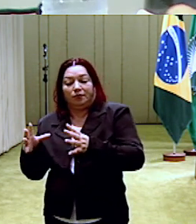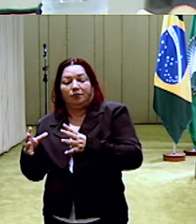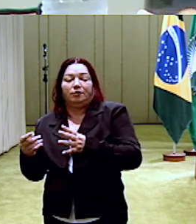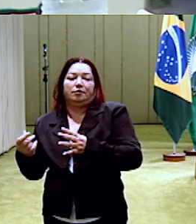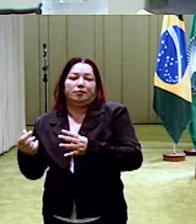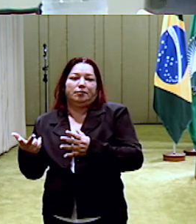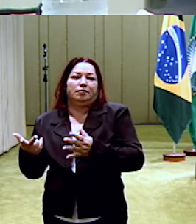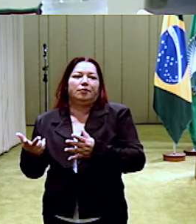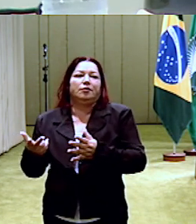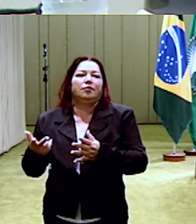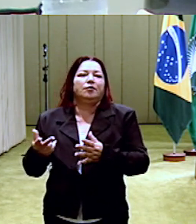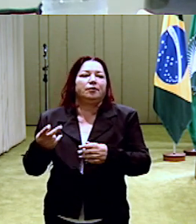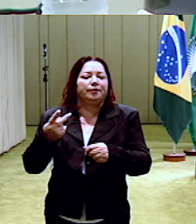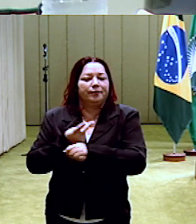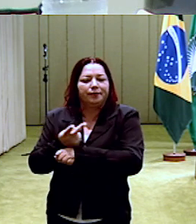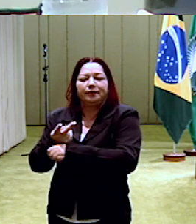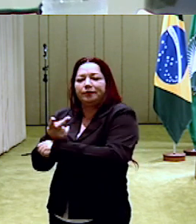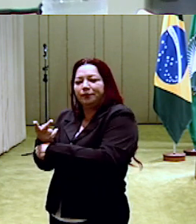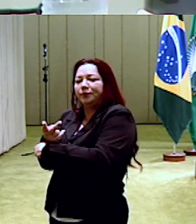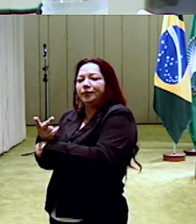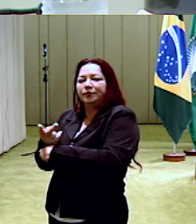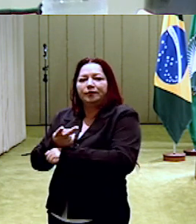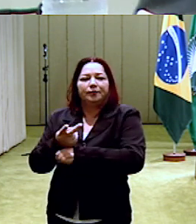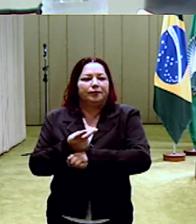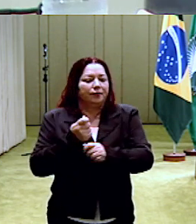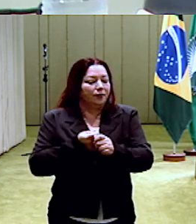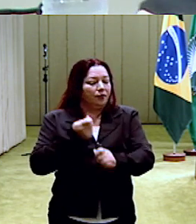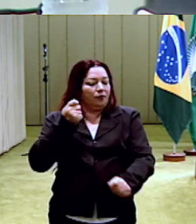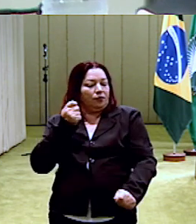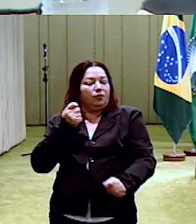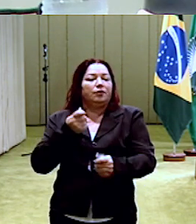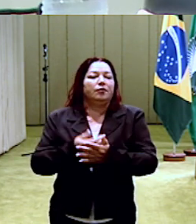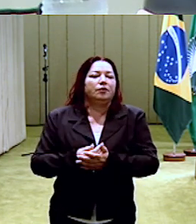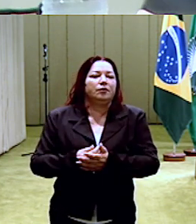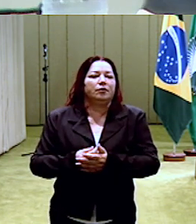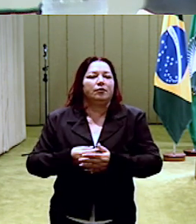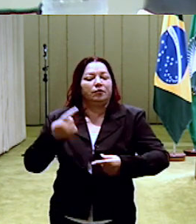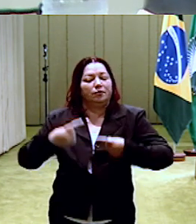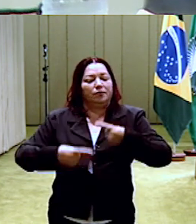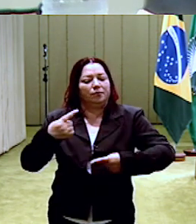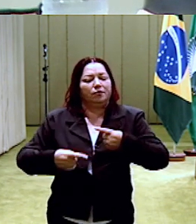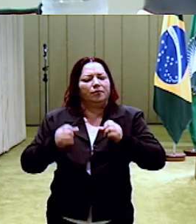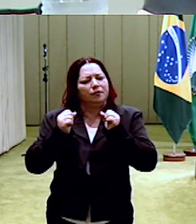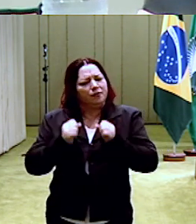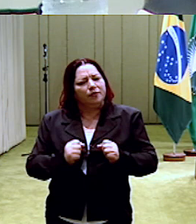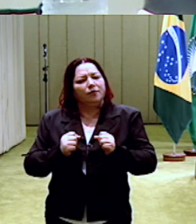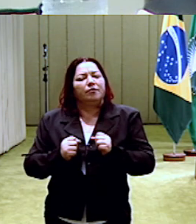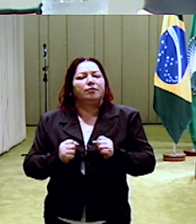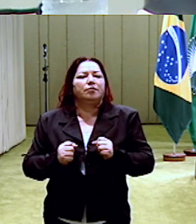inteiros. Numa busca incansável por lucro e consequente poder político e